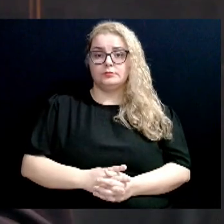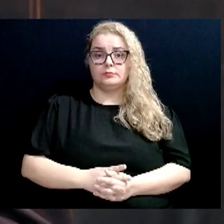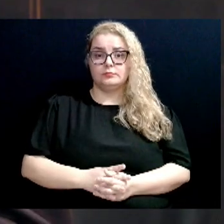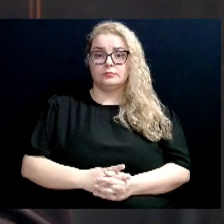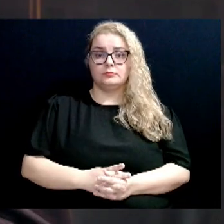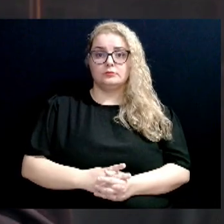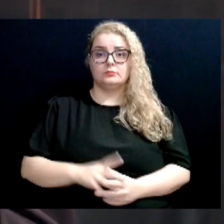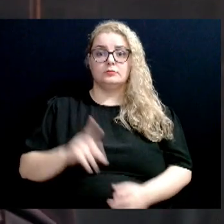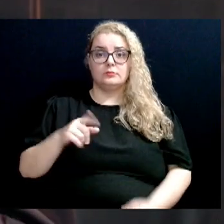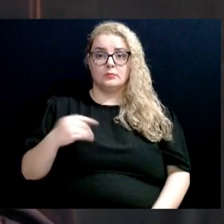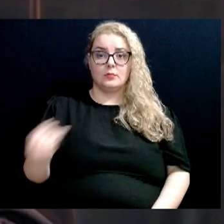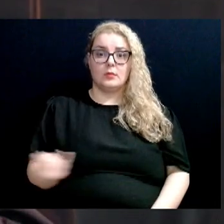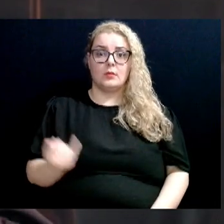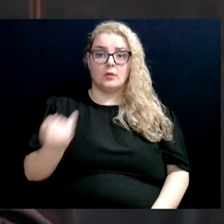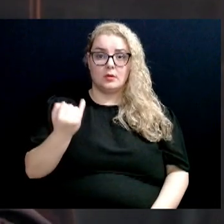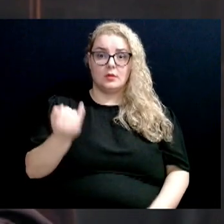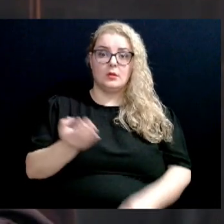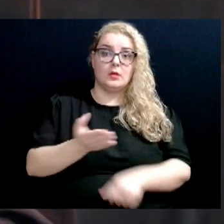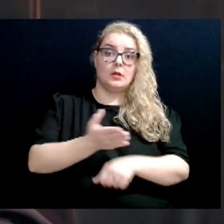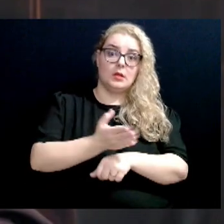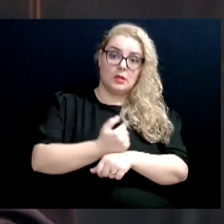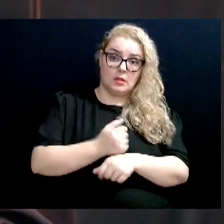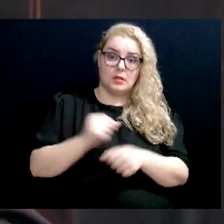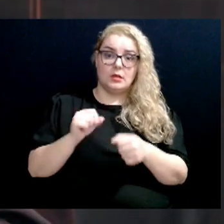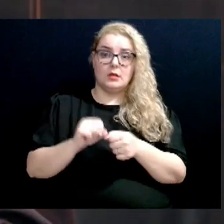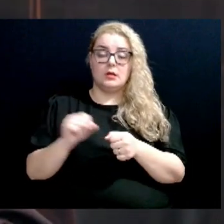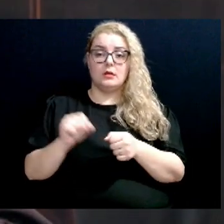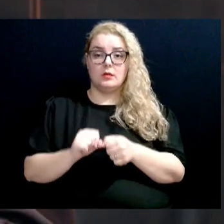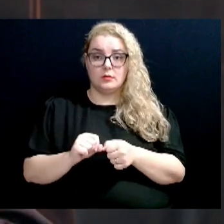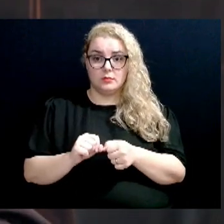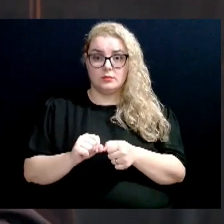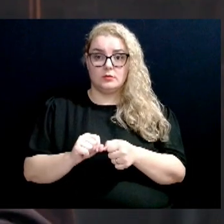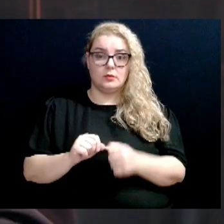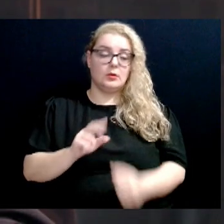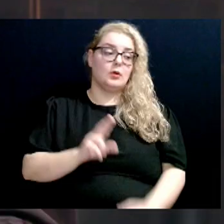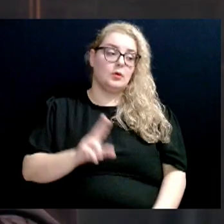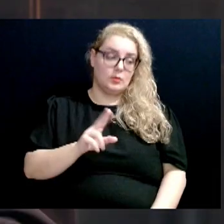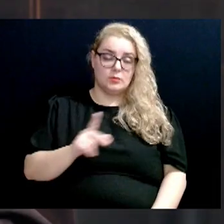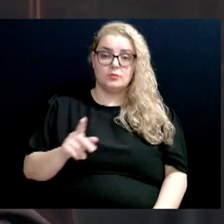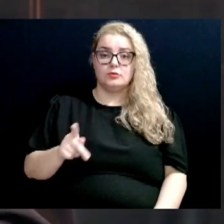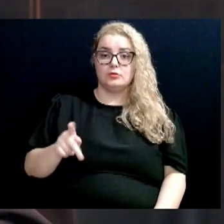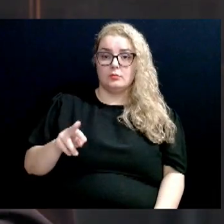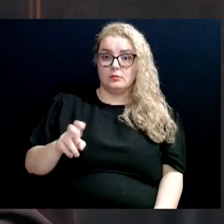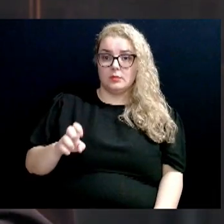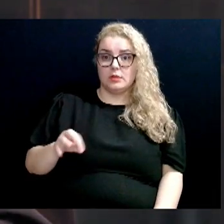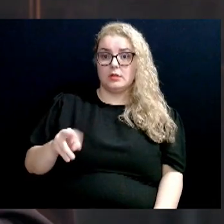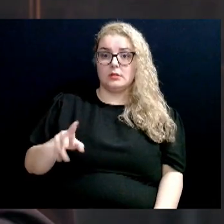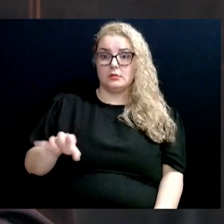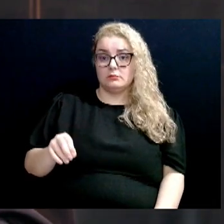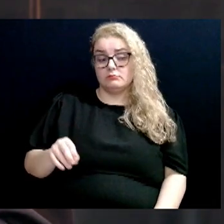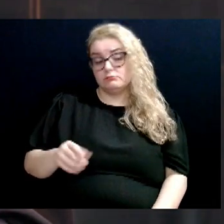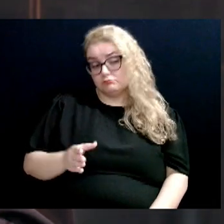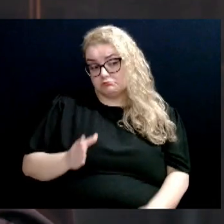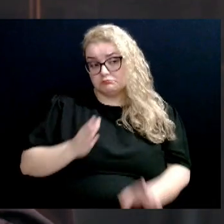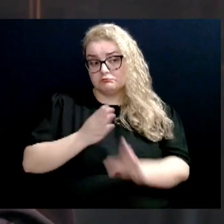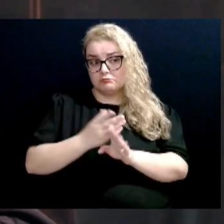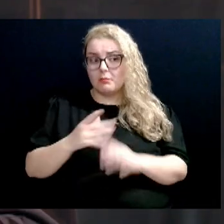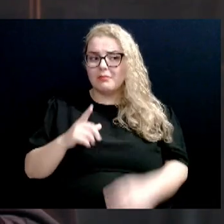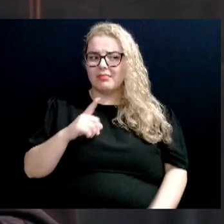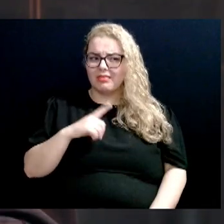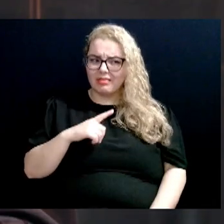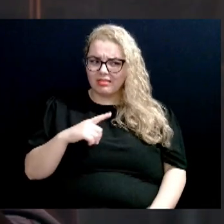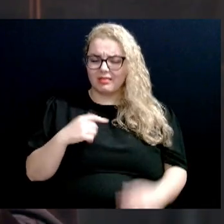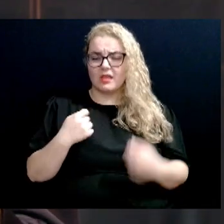importante, né, antes de fazer o uso de um pré-treino, identificar se realmente há essa necessidade. Por exemplo,